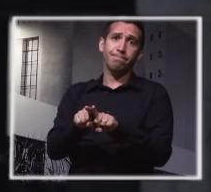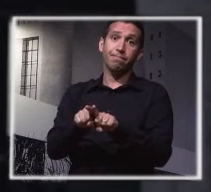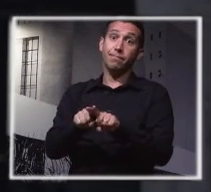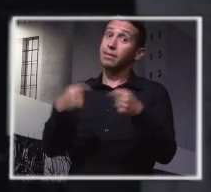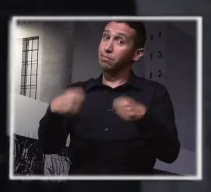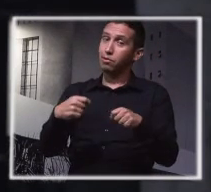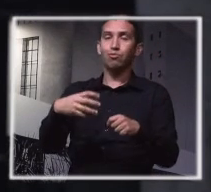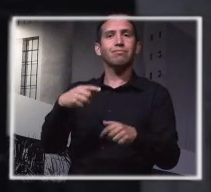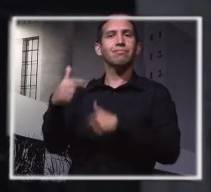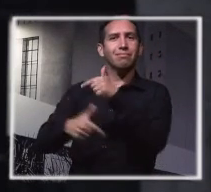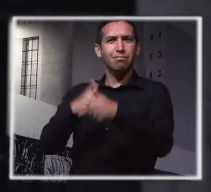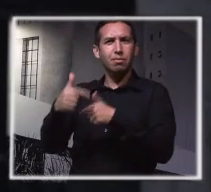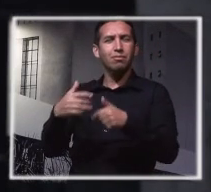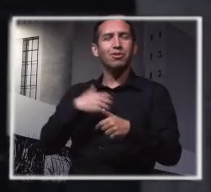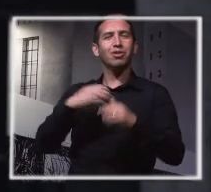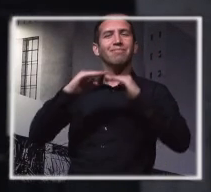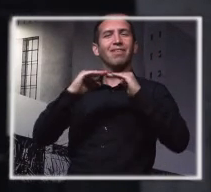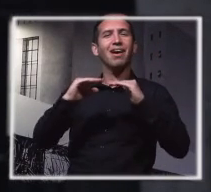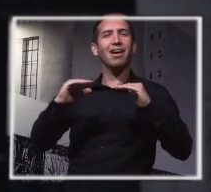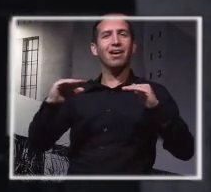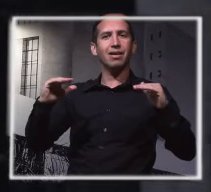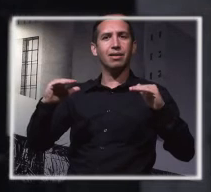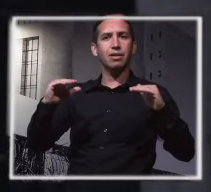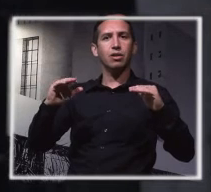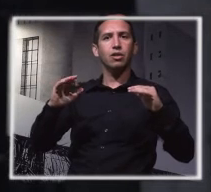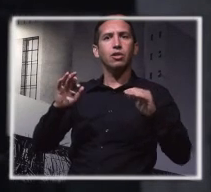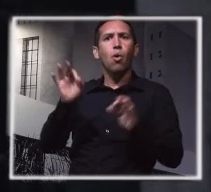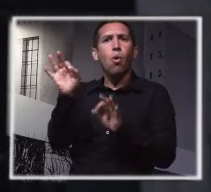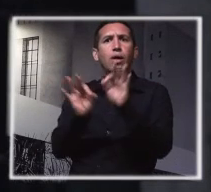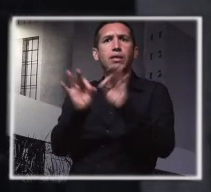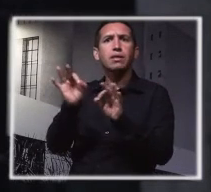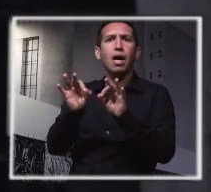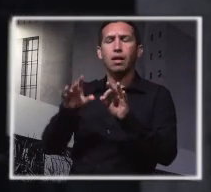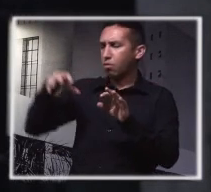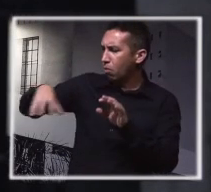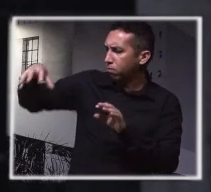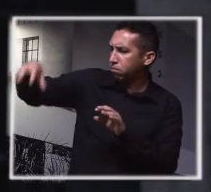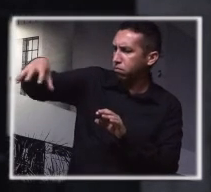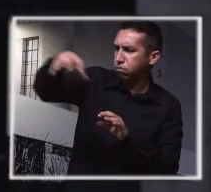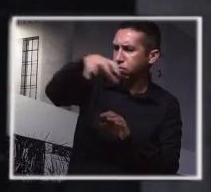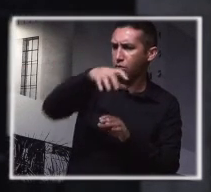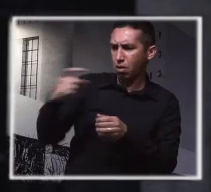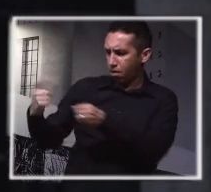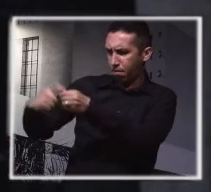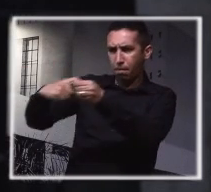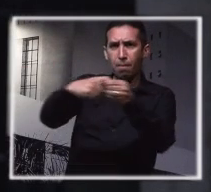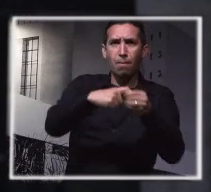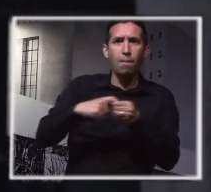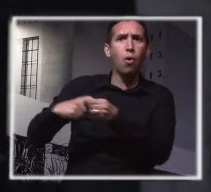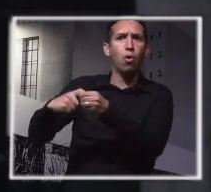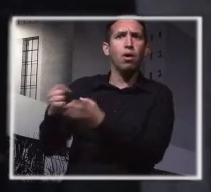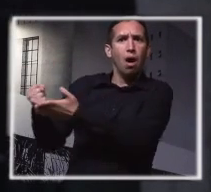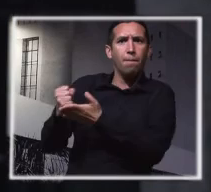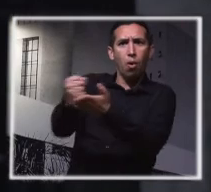atuação harmônica e coordenada dos diversos entes Precisamos da atuação conjunta e